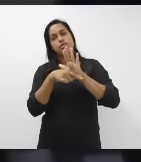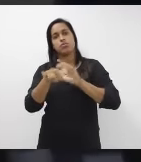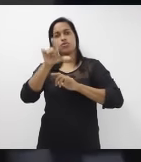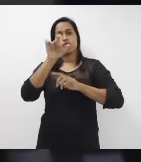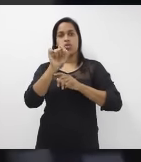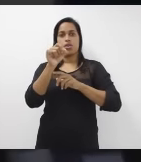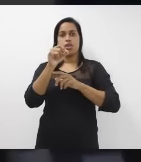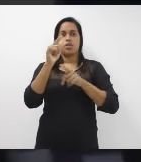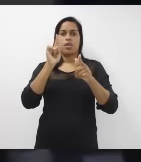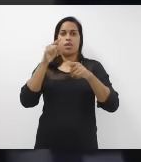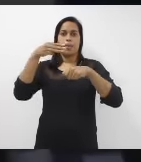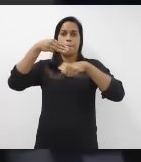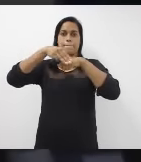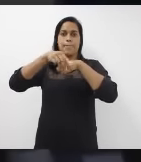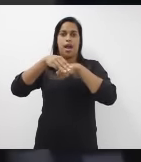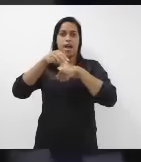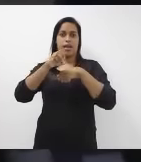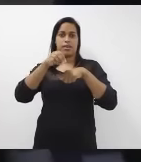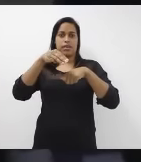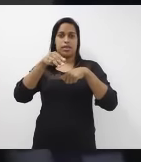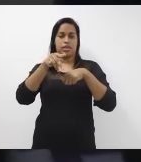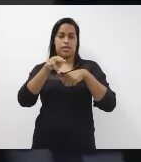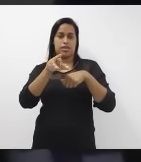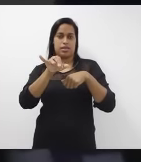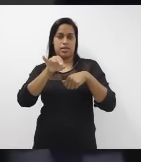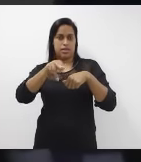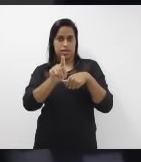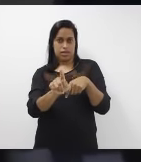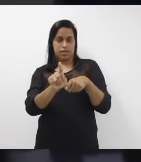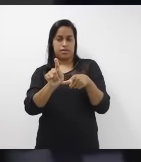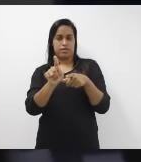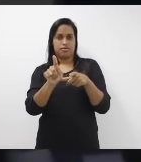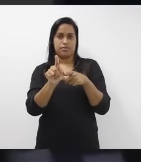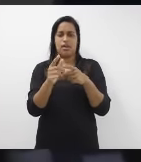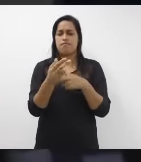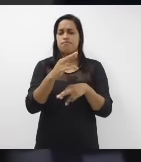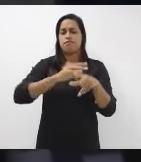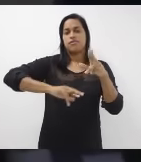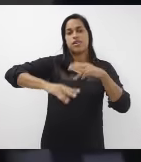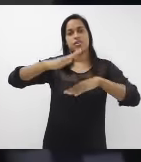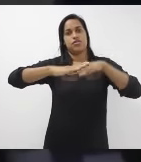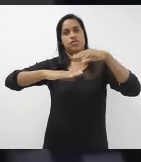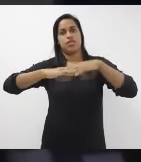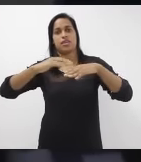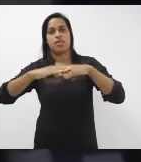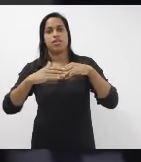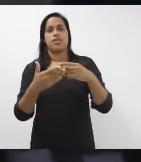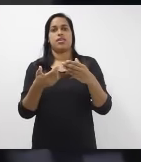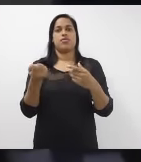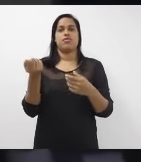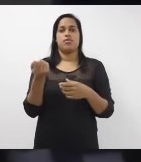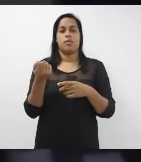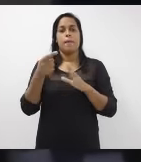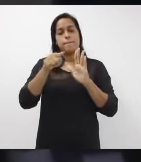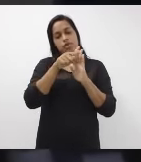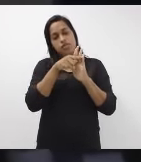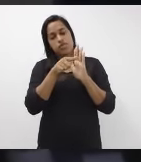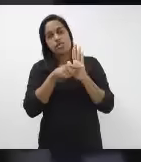previsão da demanda pode ser feita através de várias técnicas. São elas projeção, explicação e predileção.